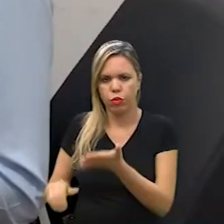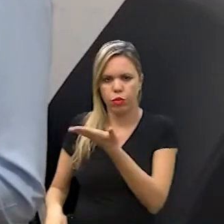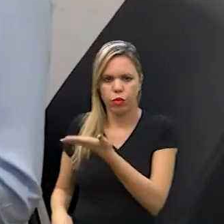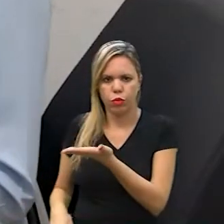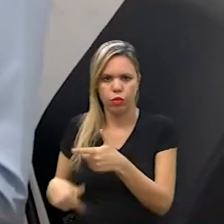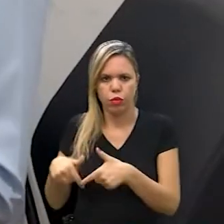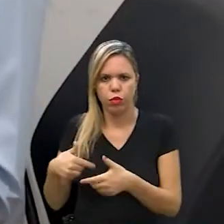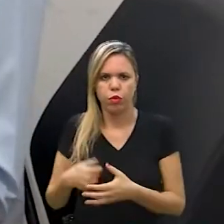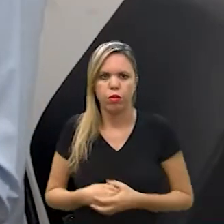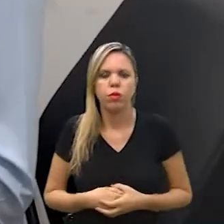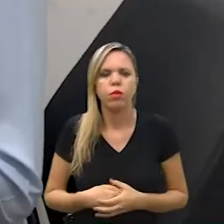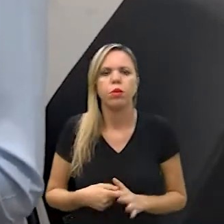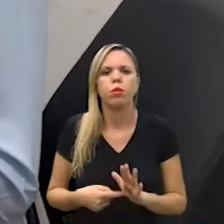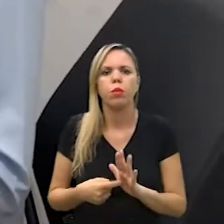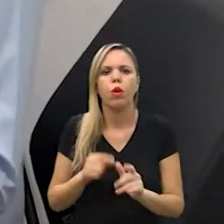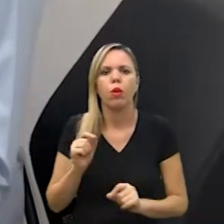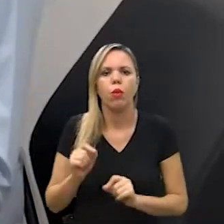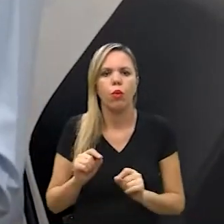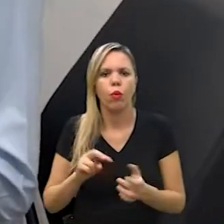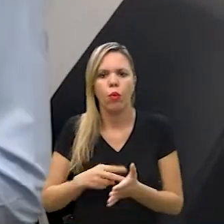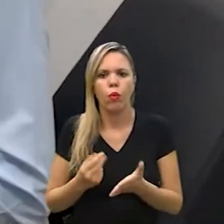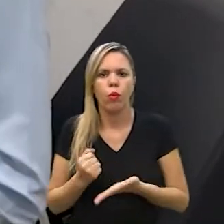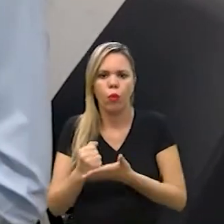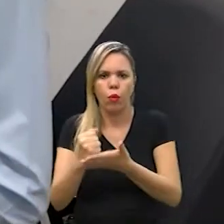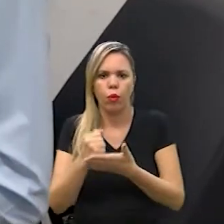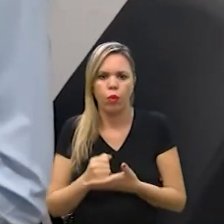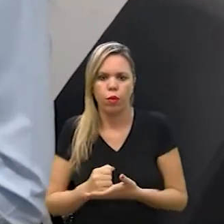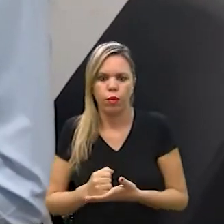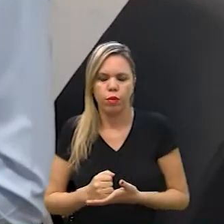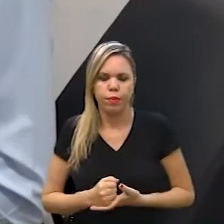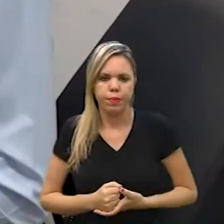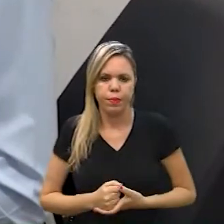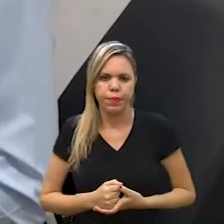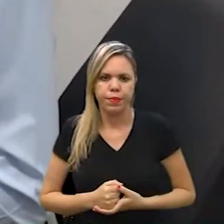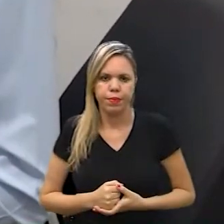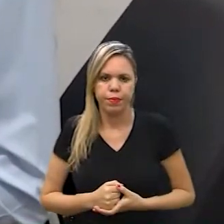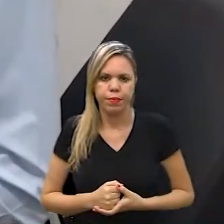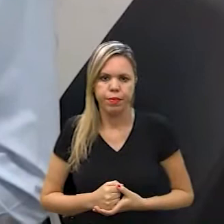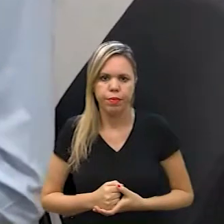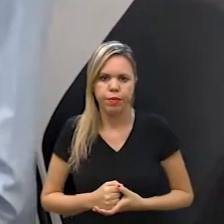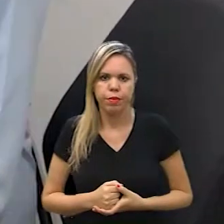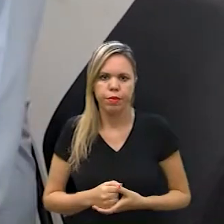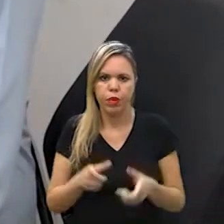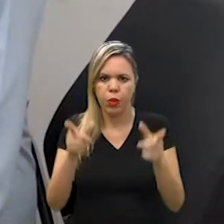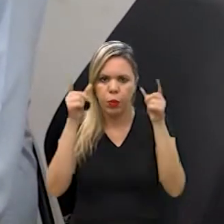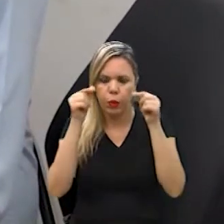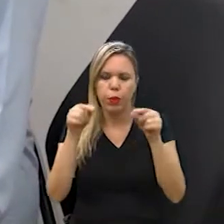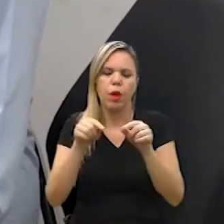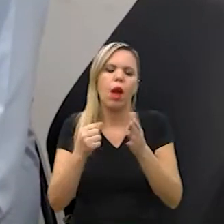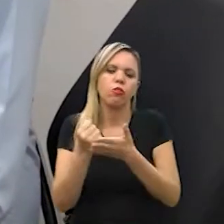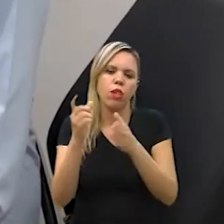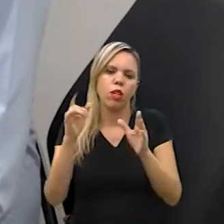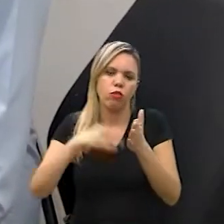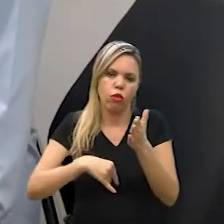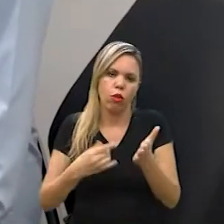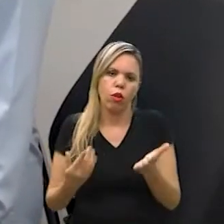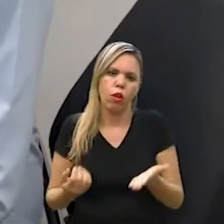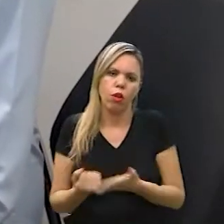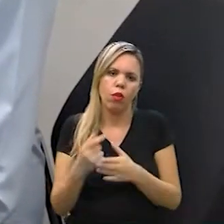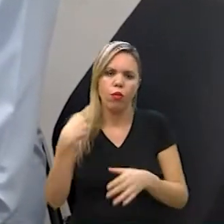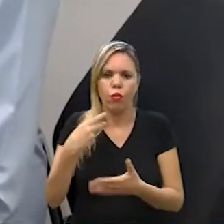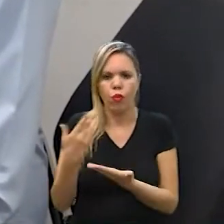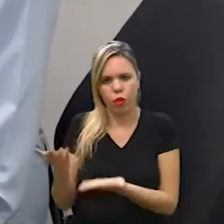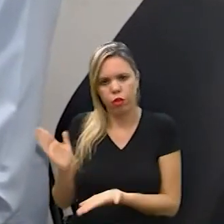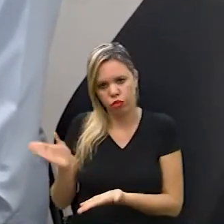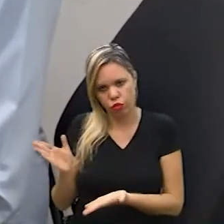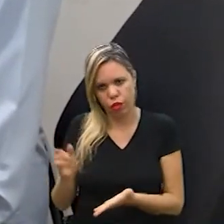Carlinhos é o relator nosso aqui, mostra que isso vai ajudar, inclusive, a balizar mais esse documento. Mas a